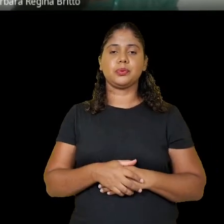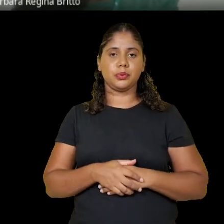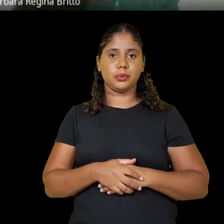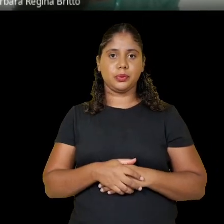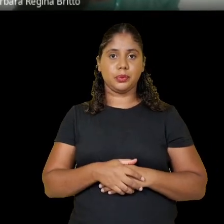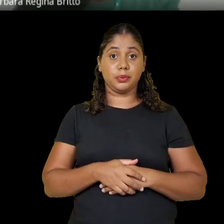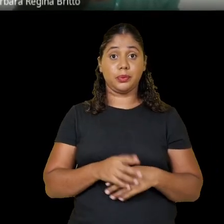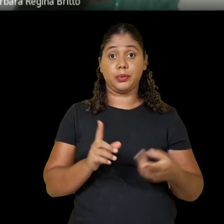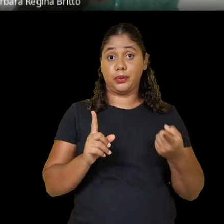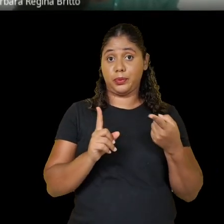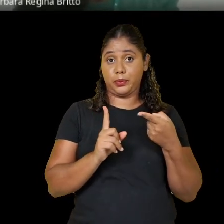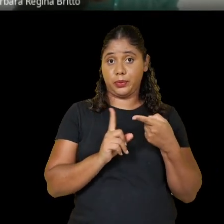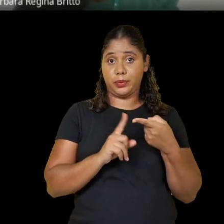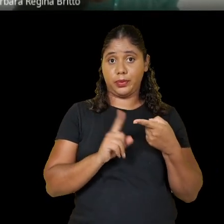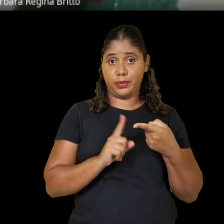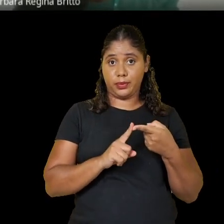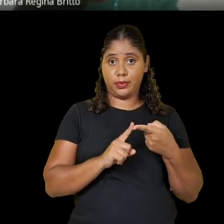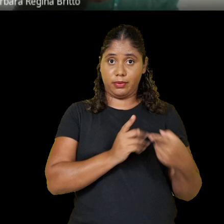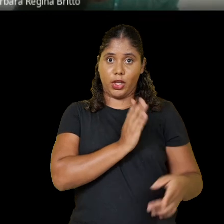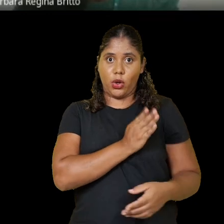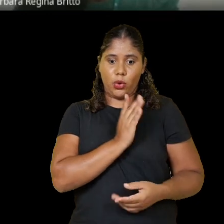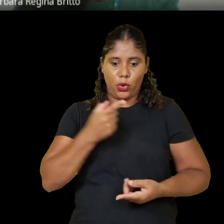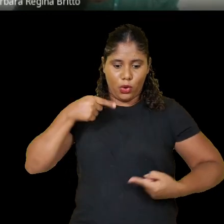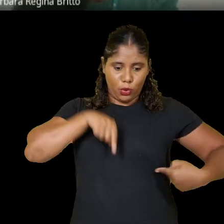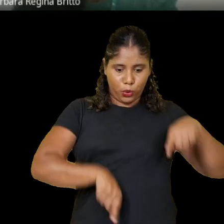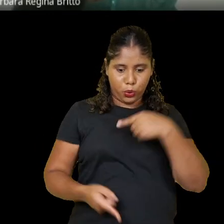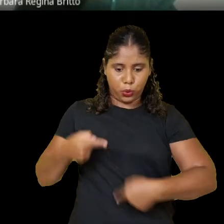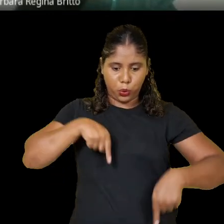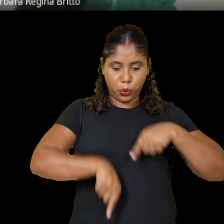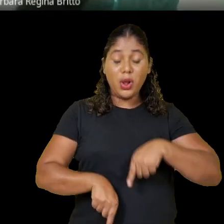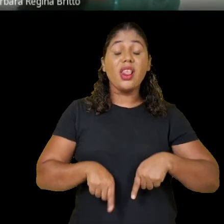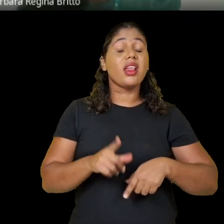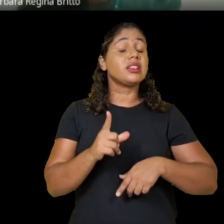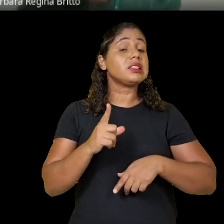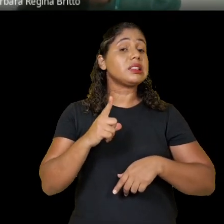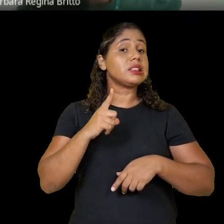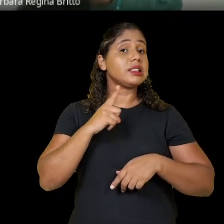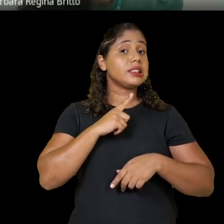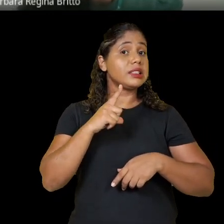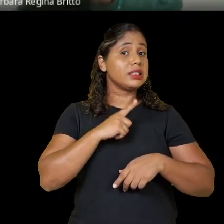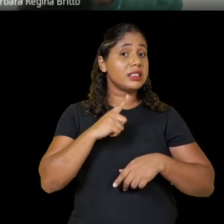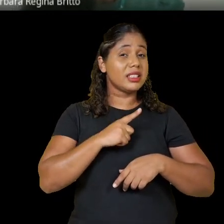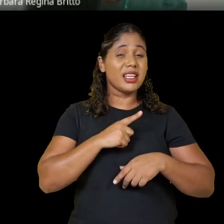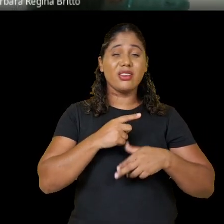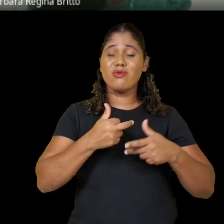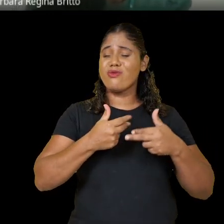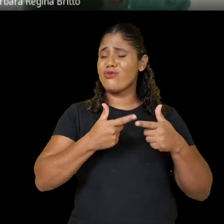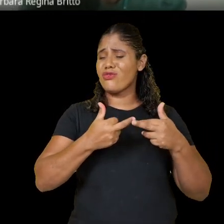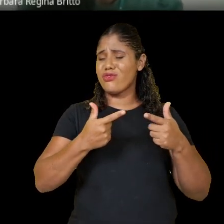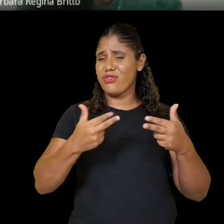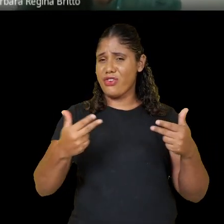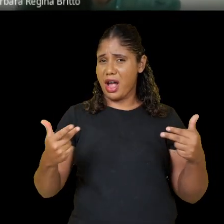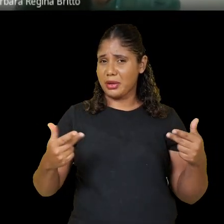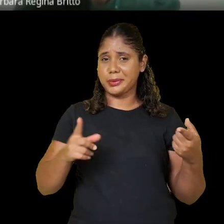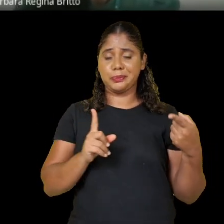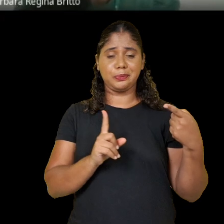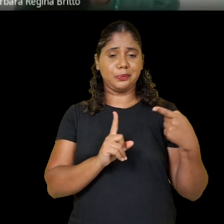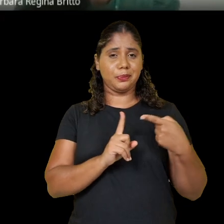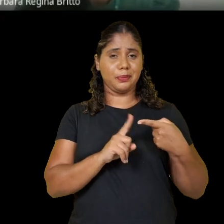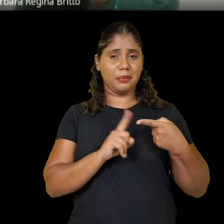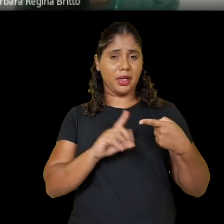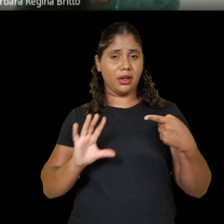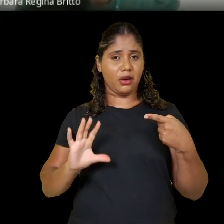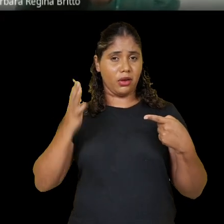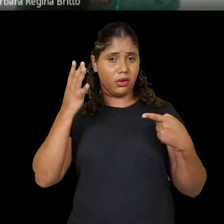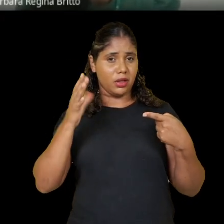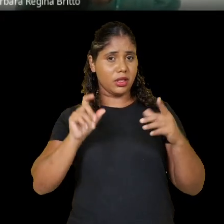Dentro das alterações cardiovasculares, existe um universo, Vamos lá. A primeira coisa que